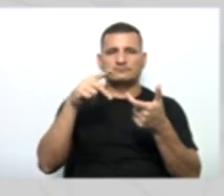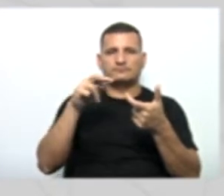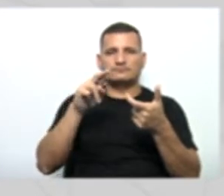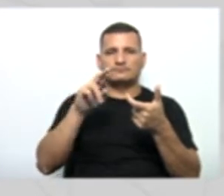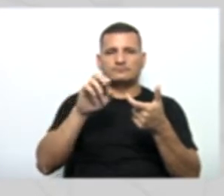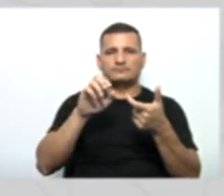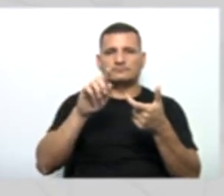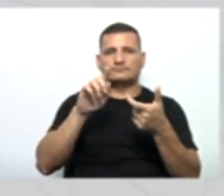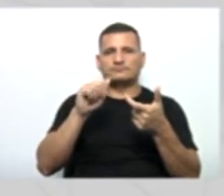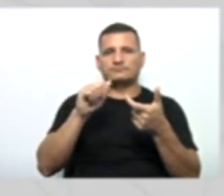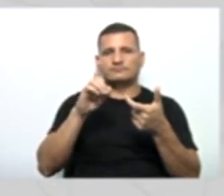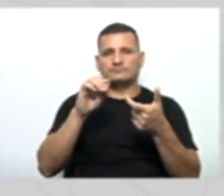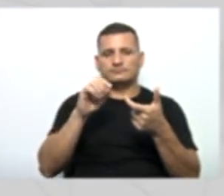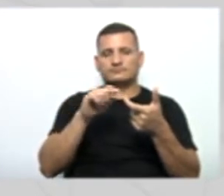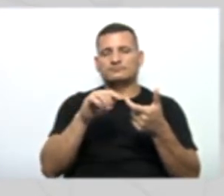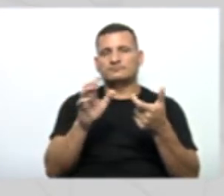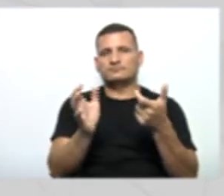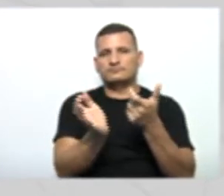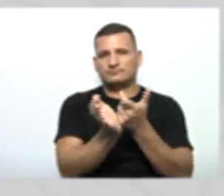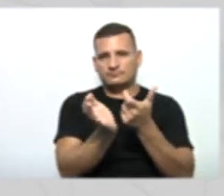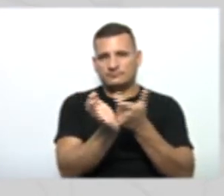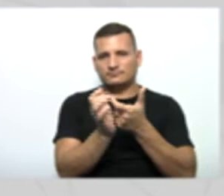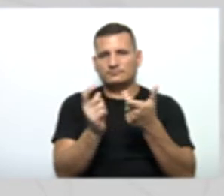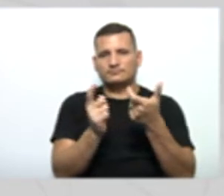tem uma classe, ó.